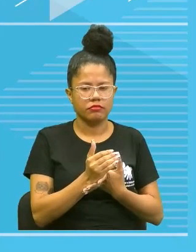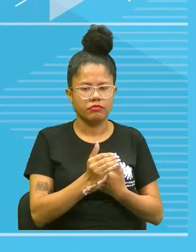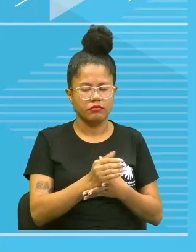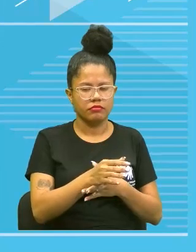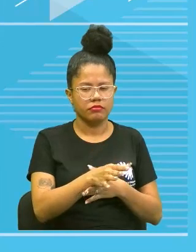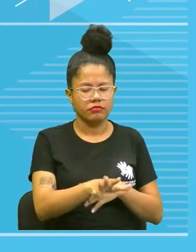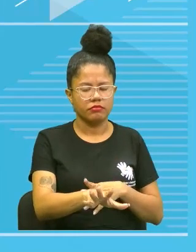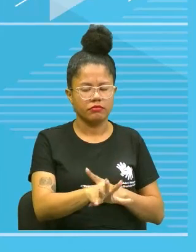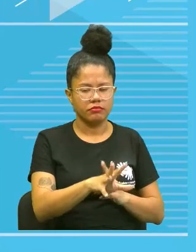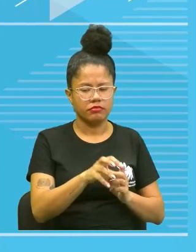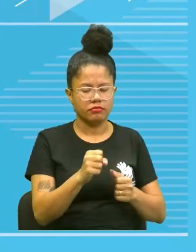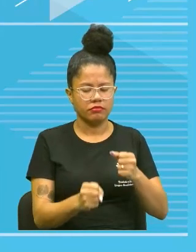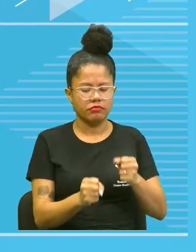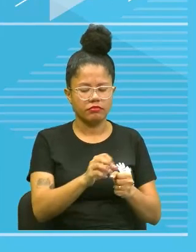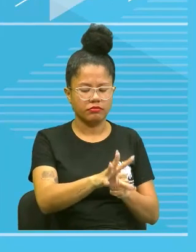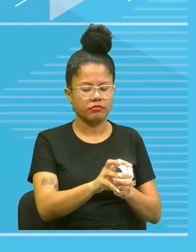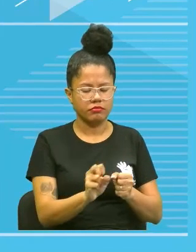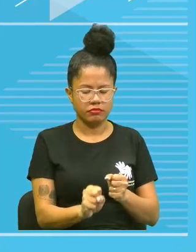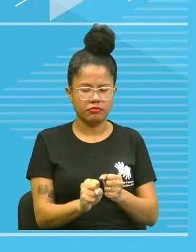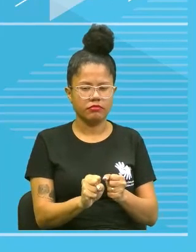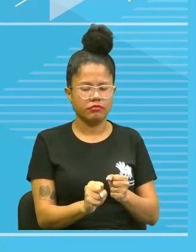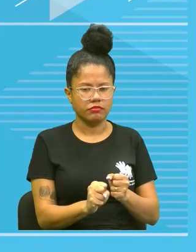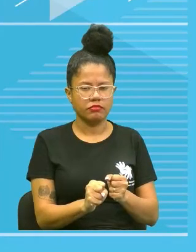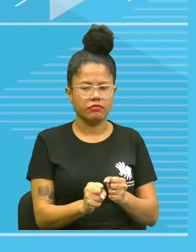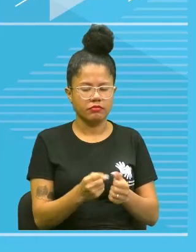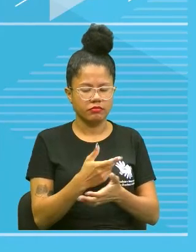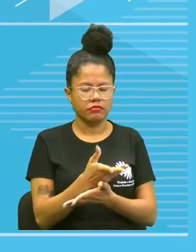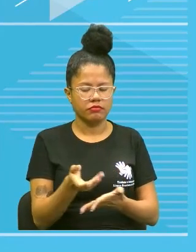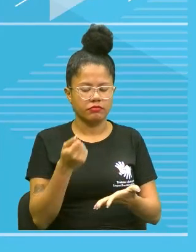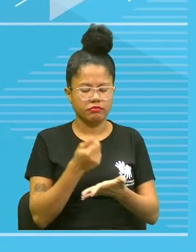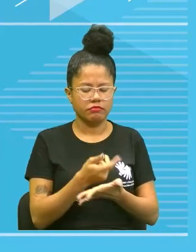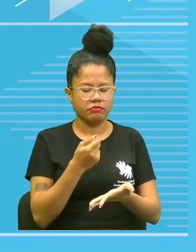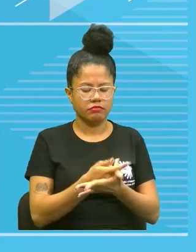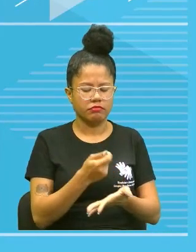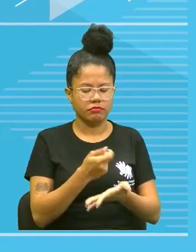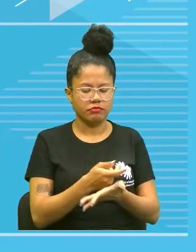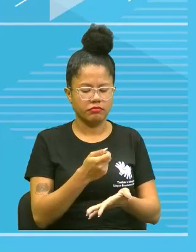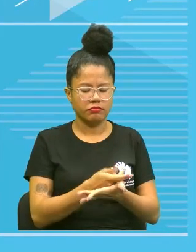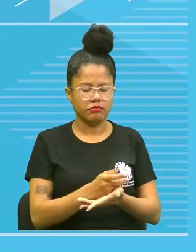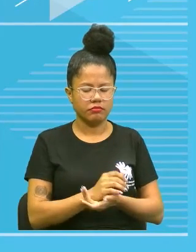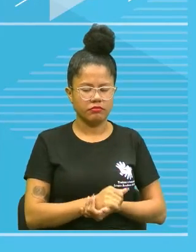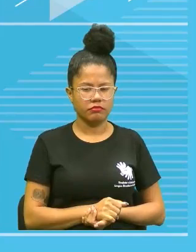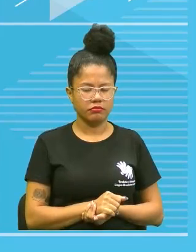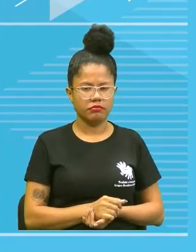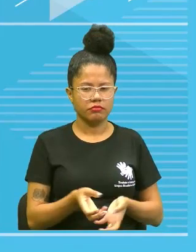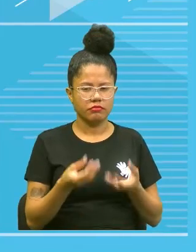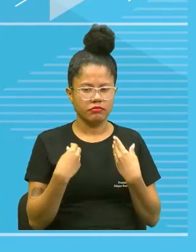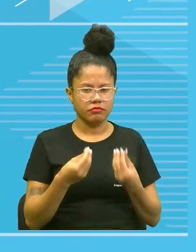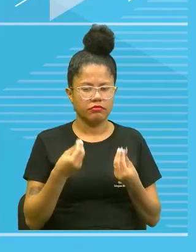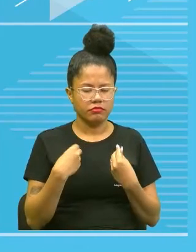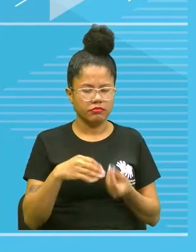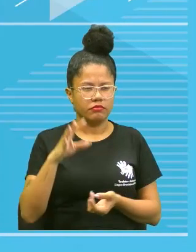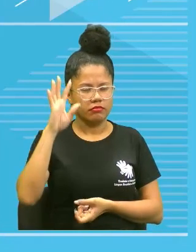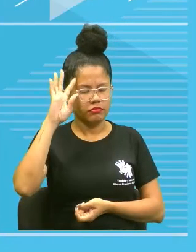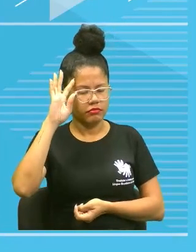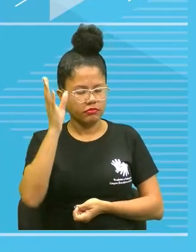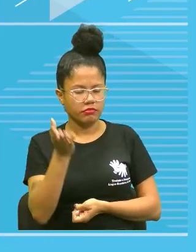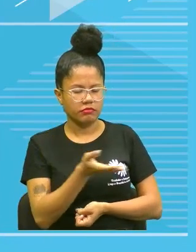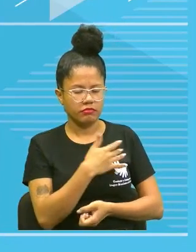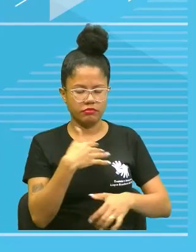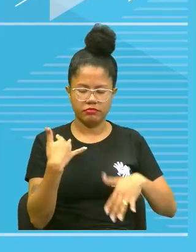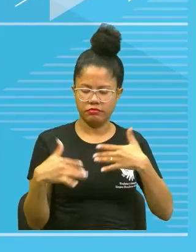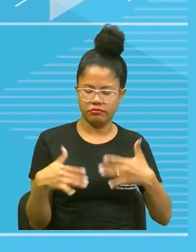do que tu quer. Então tu vai gastar mais daquele combustível para realizar um movimento que antes tu fazia com